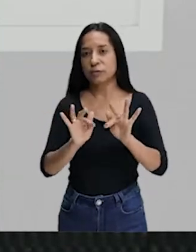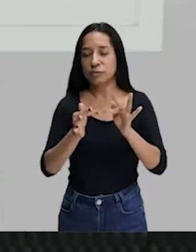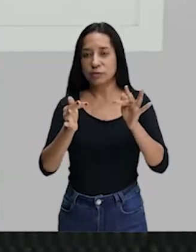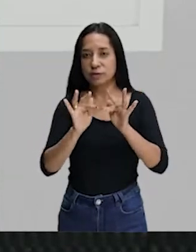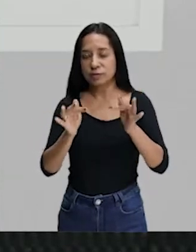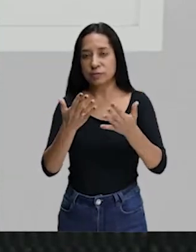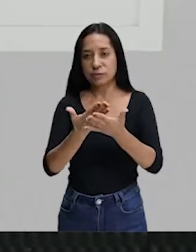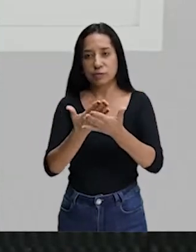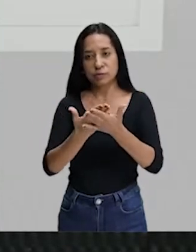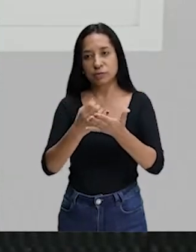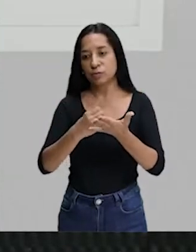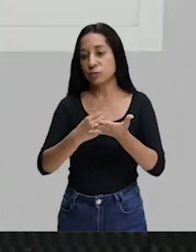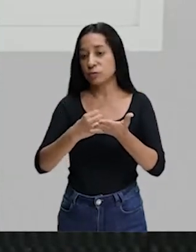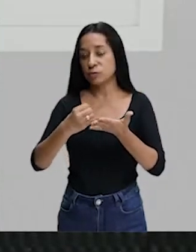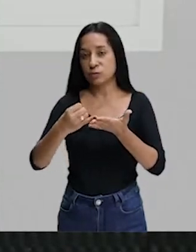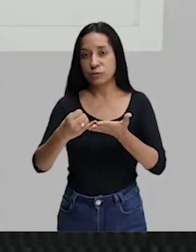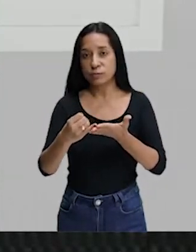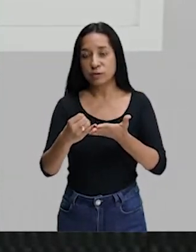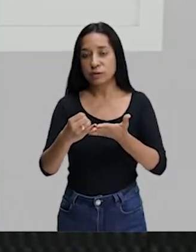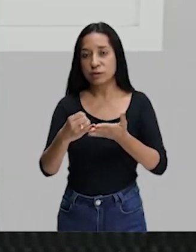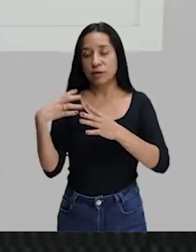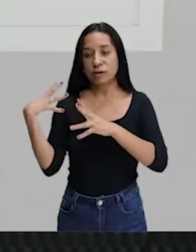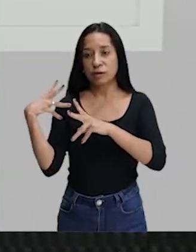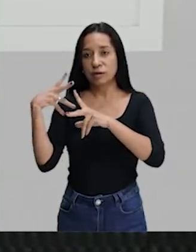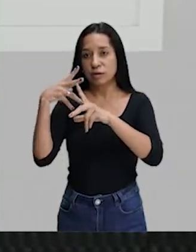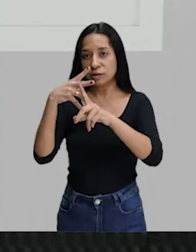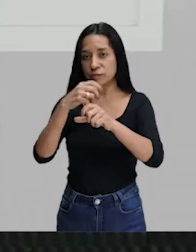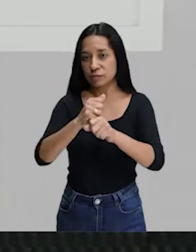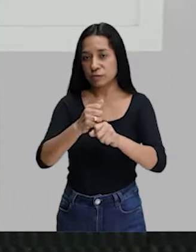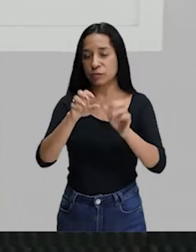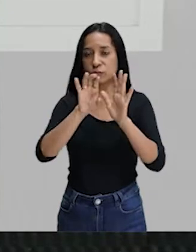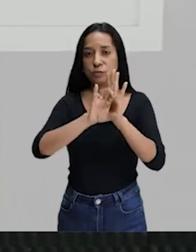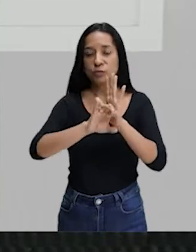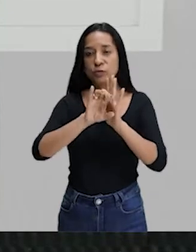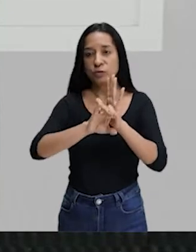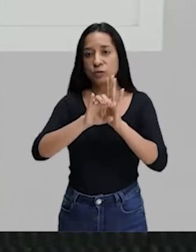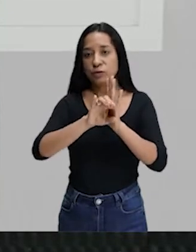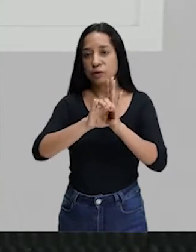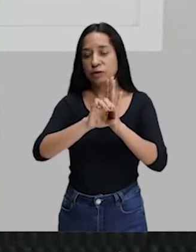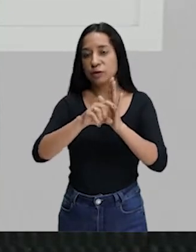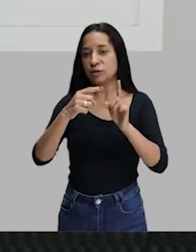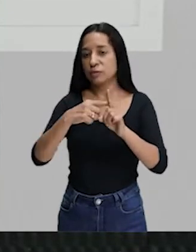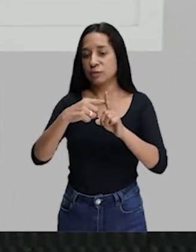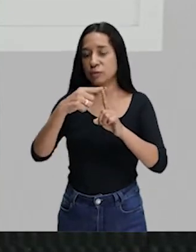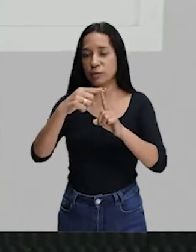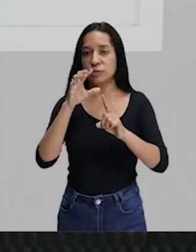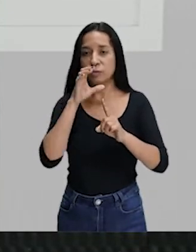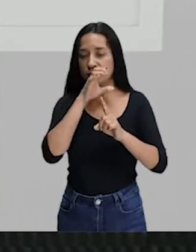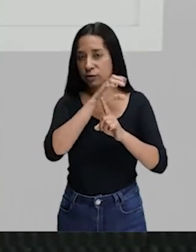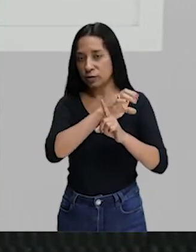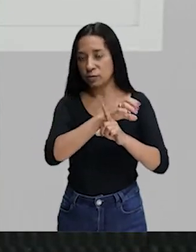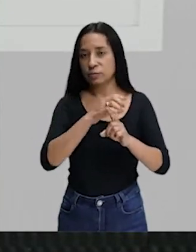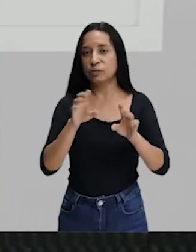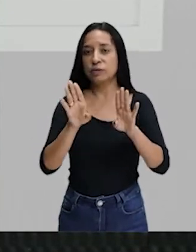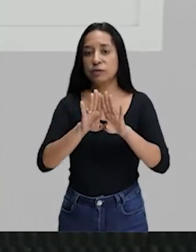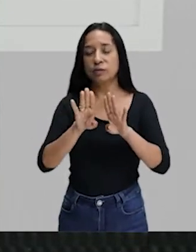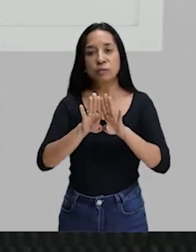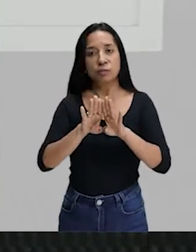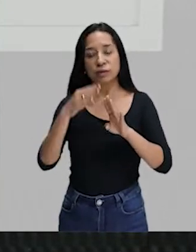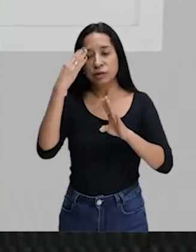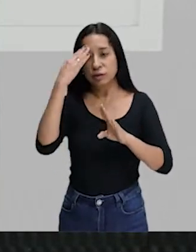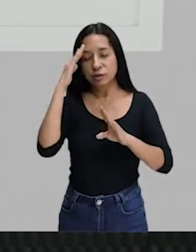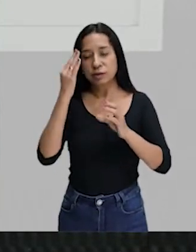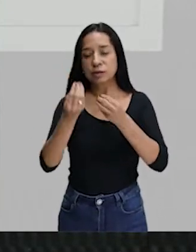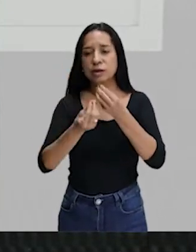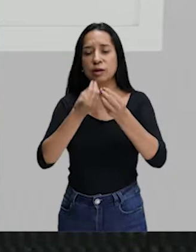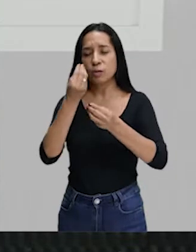vamos começar relembrando as definições, de temperatura e calor e vamos entender como é que